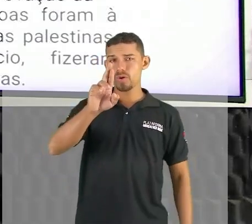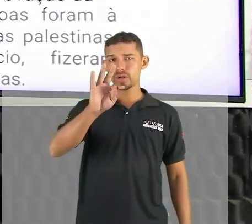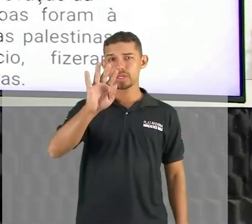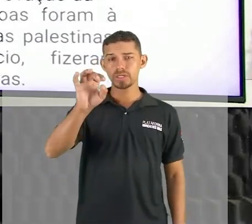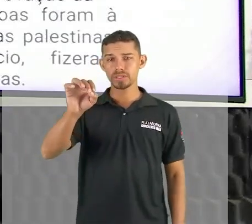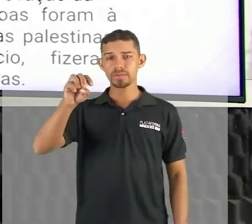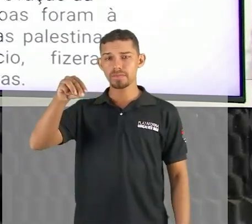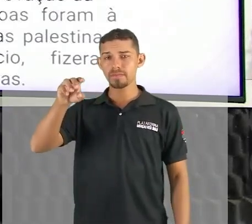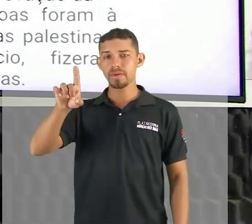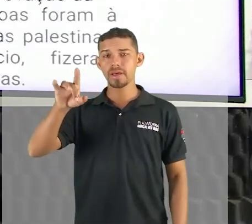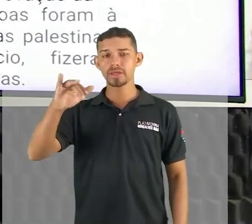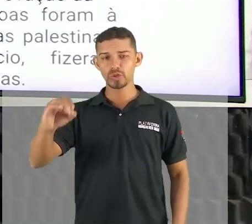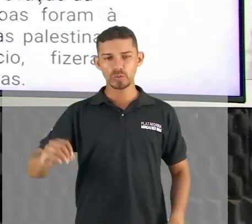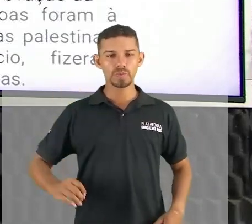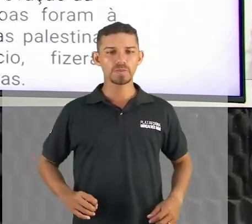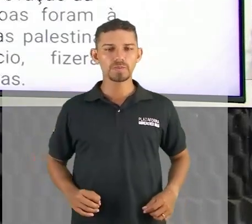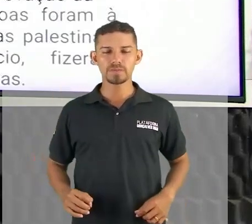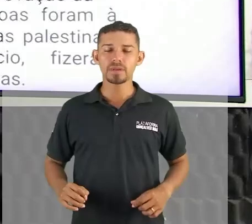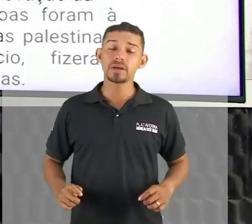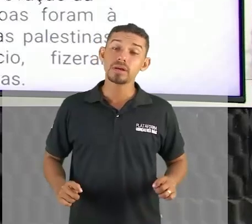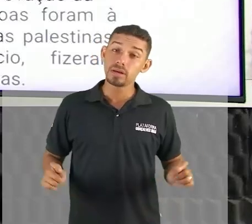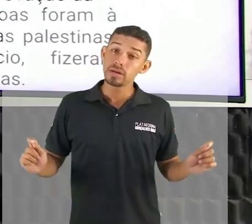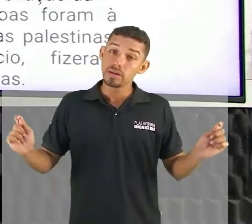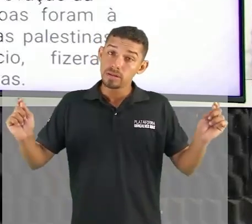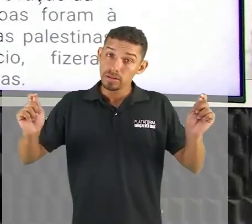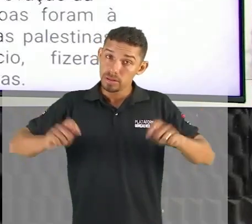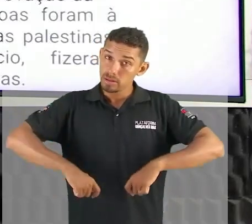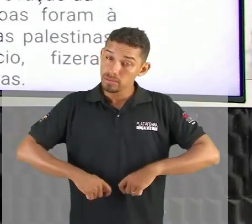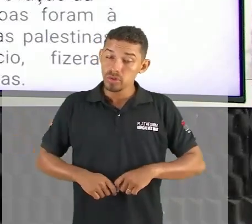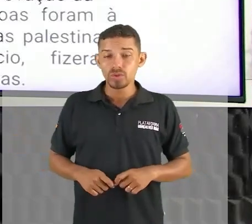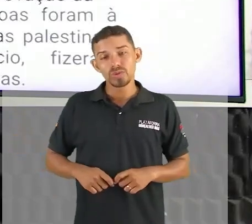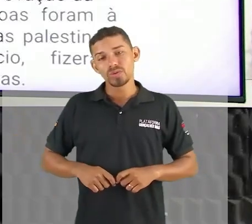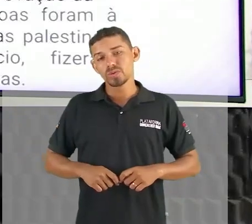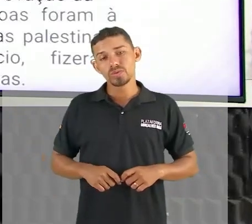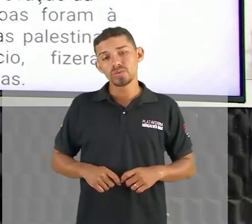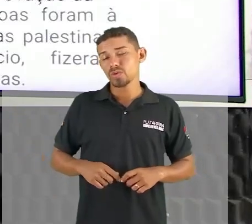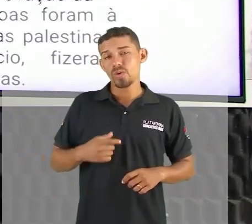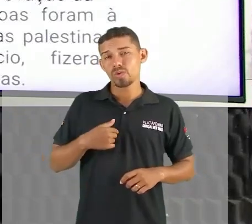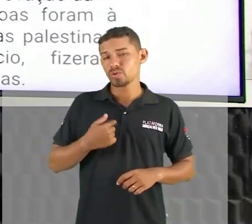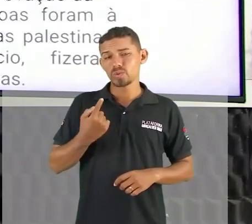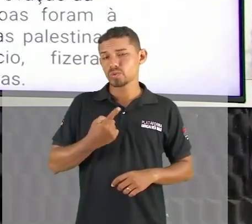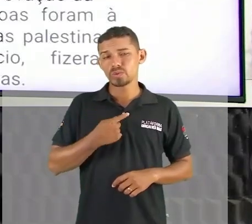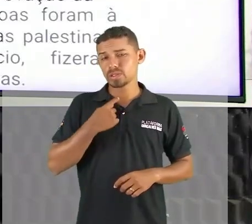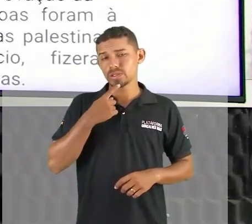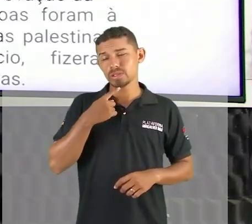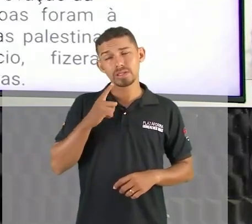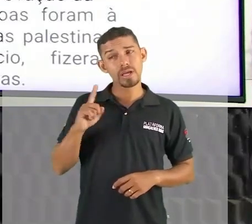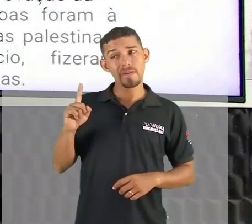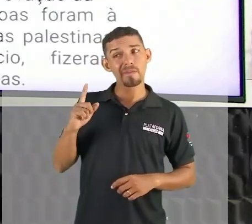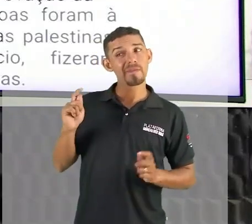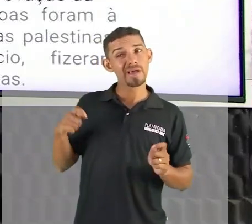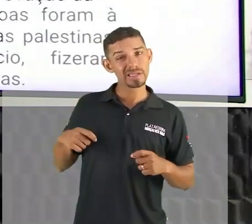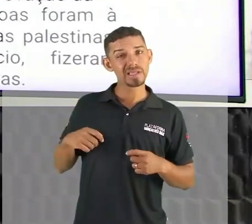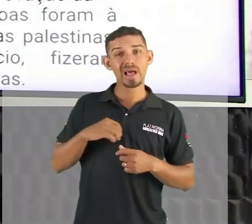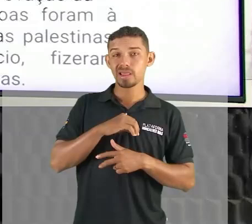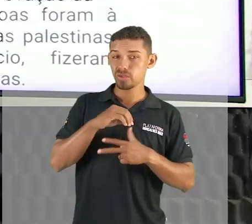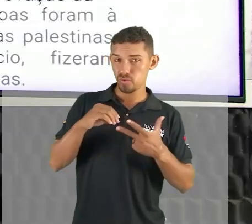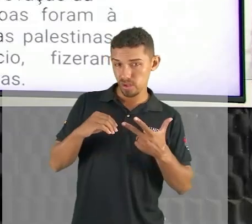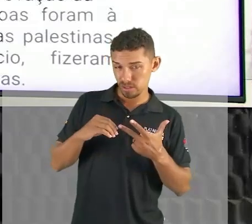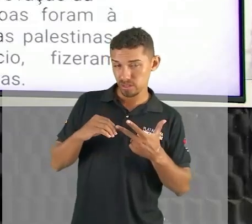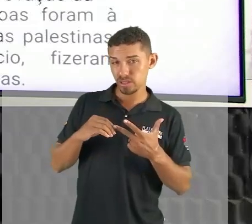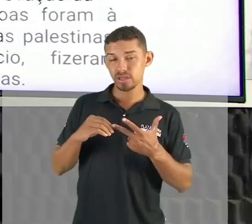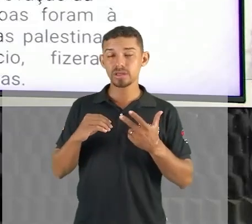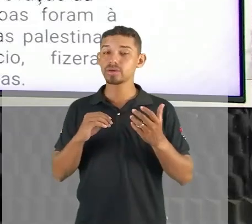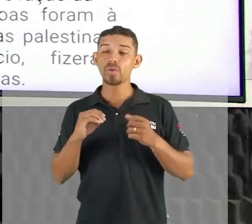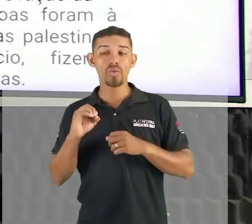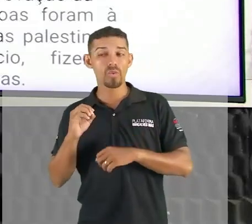gente. Pode até ser que nós não acertamos aqui que essa questão caia uma dessas provas, seja